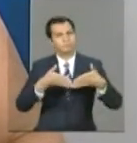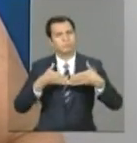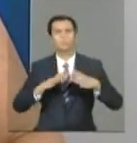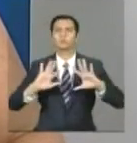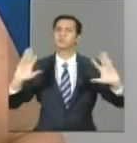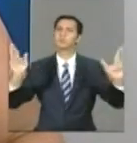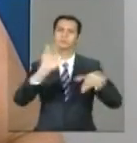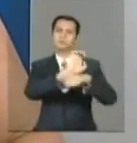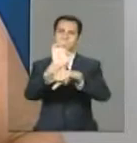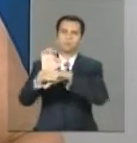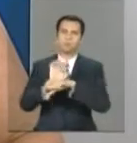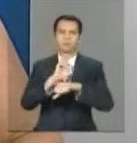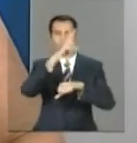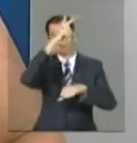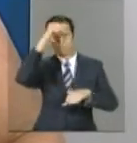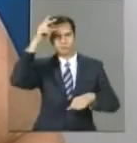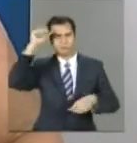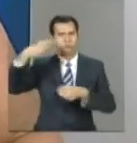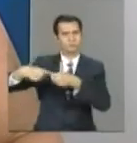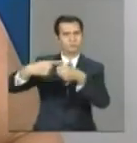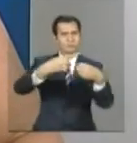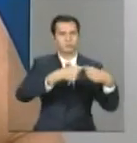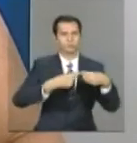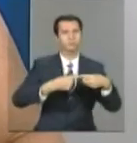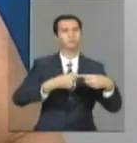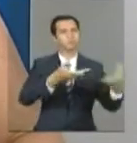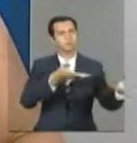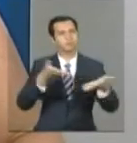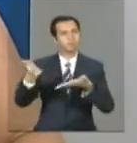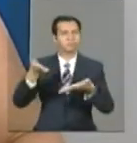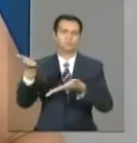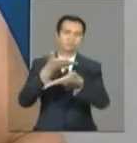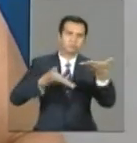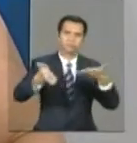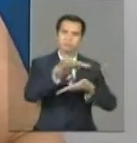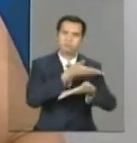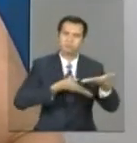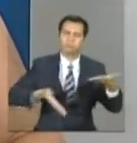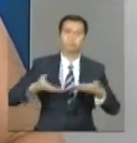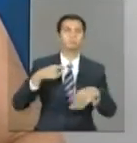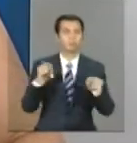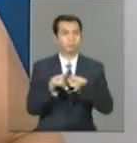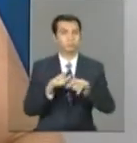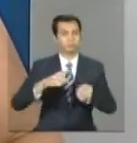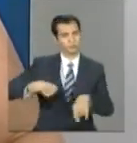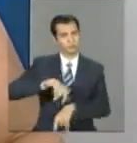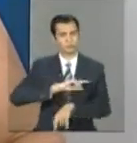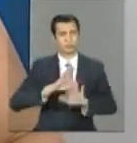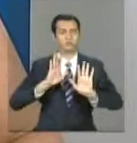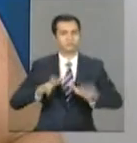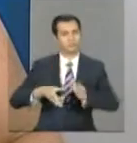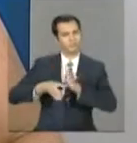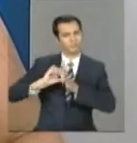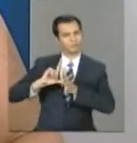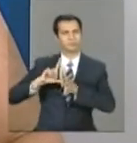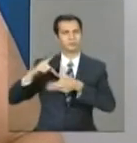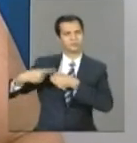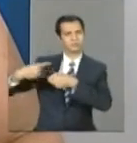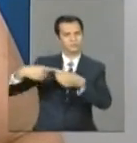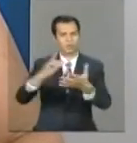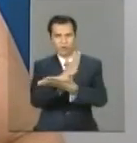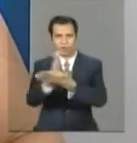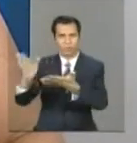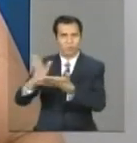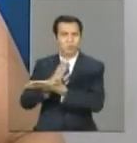nesse processo de revisão. E nós, inclusive, realizamos o pré-teste desse formulário em alguns municípios. E